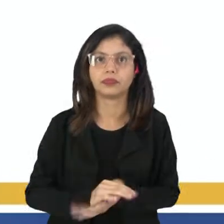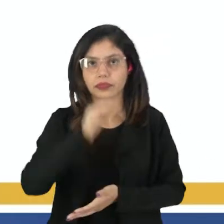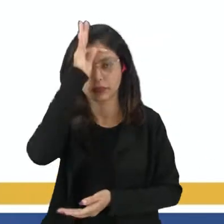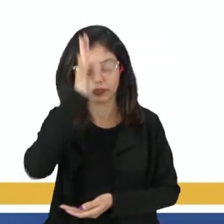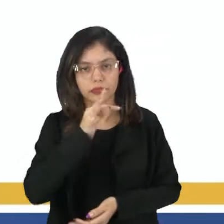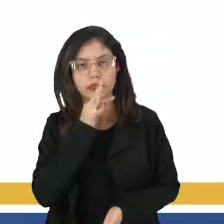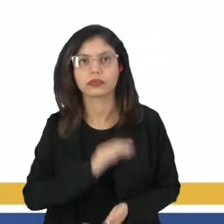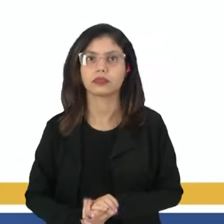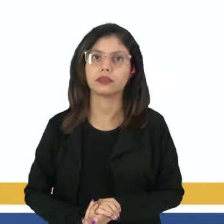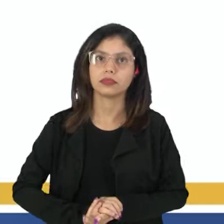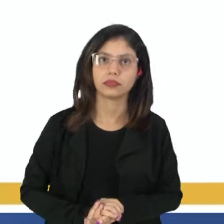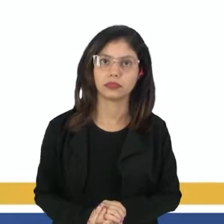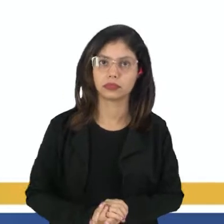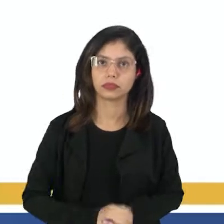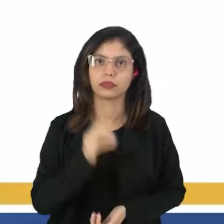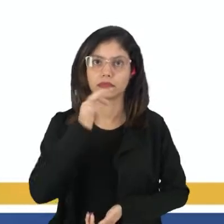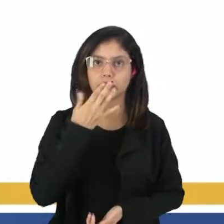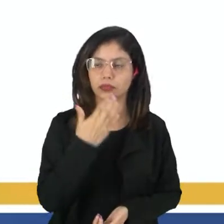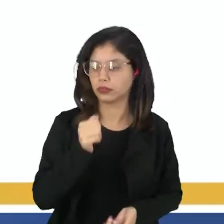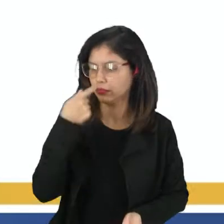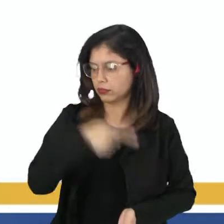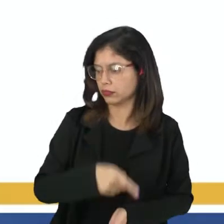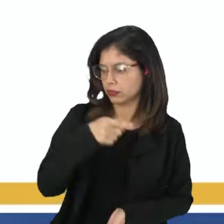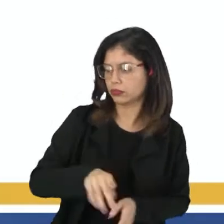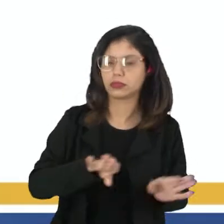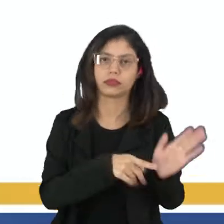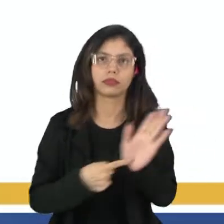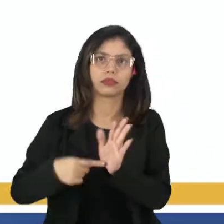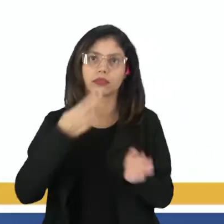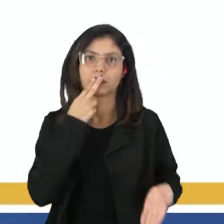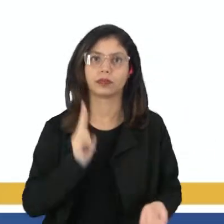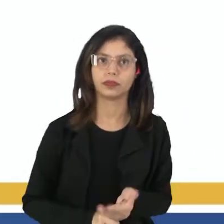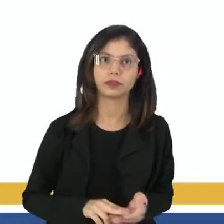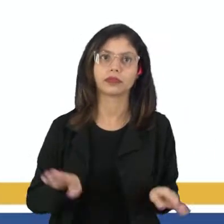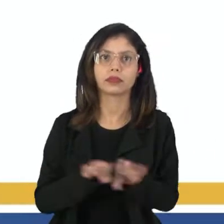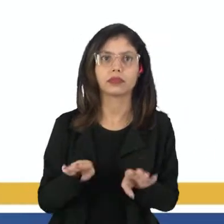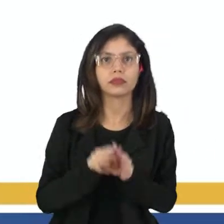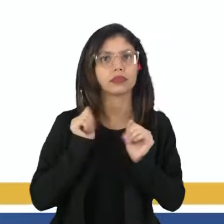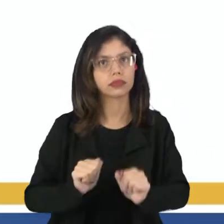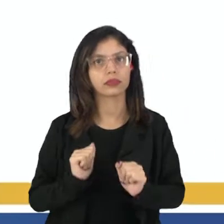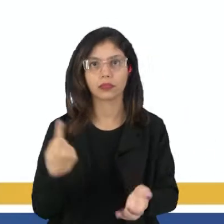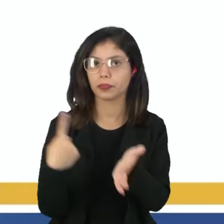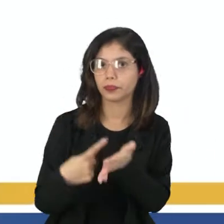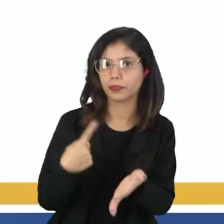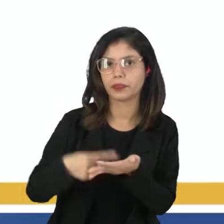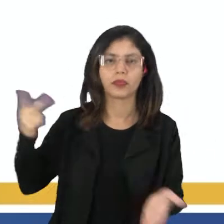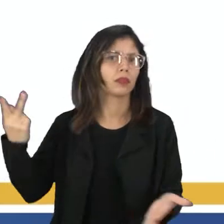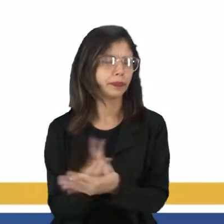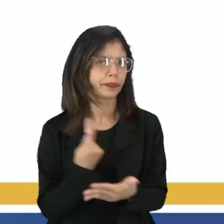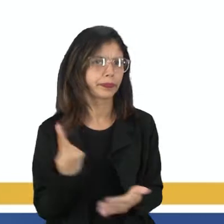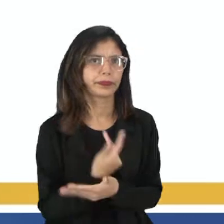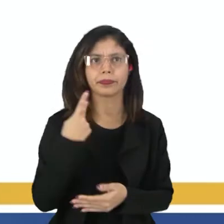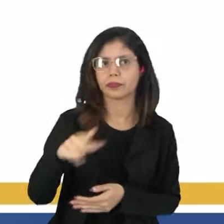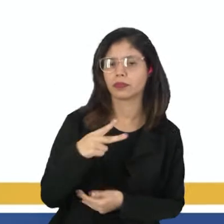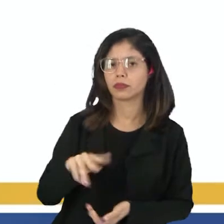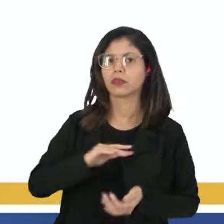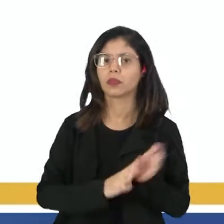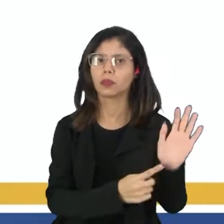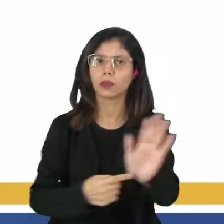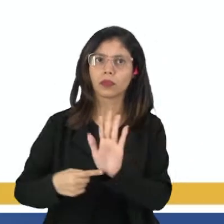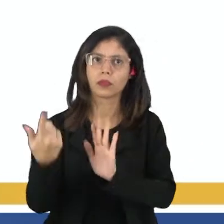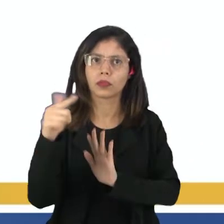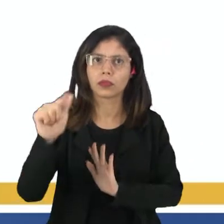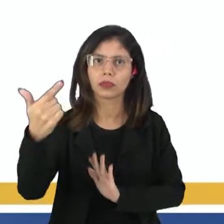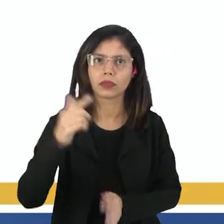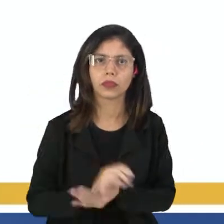rompendo com uma tradição. O tom de bronca que ele usa na carta também pode ser considerado inadequado para o seu